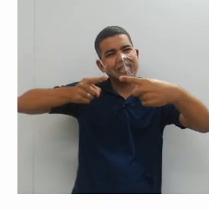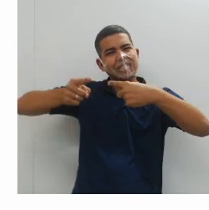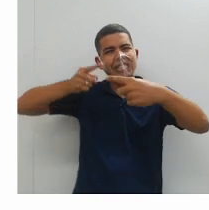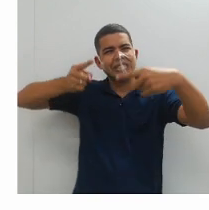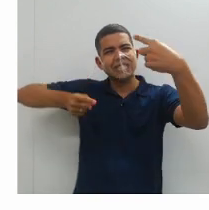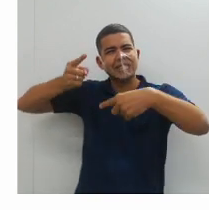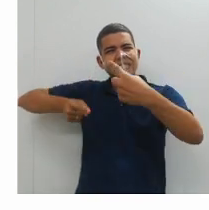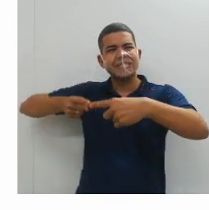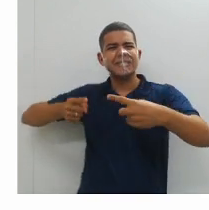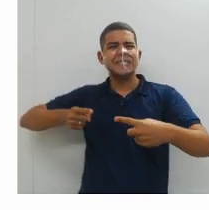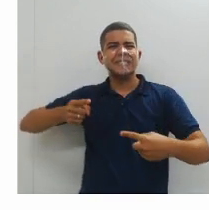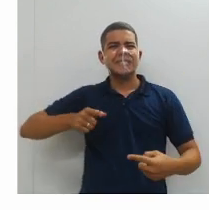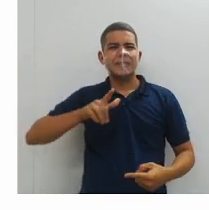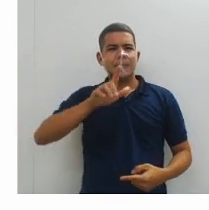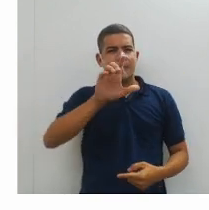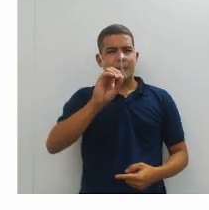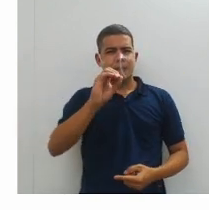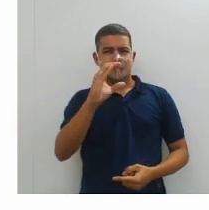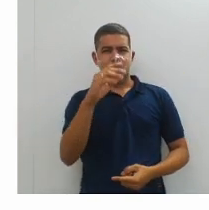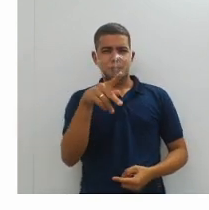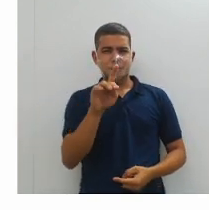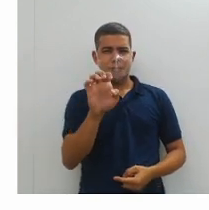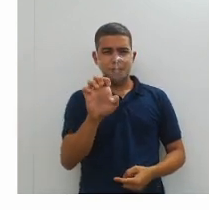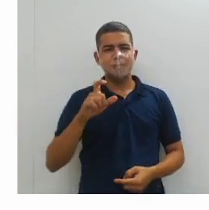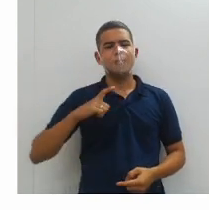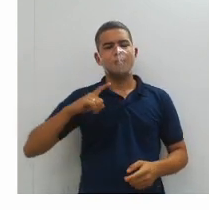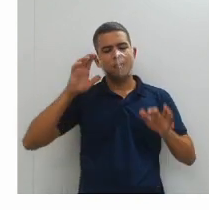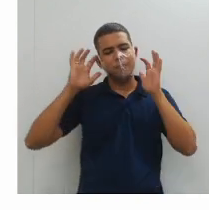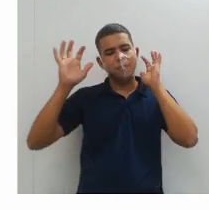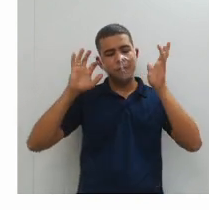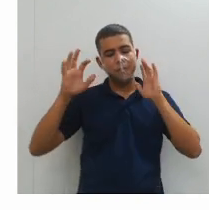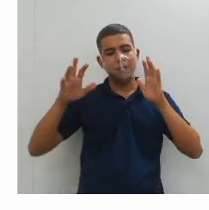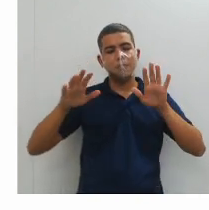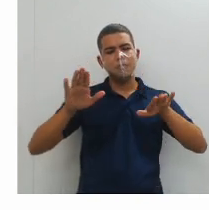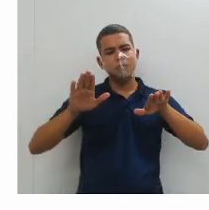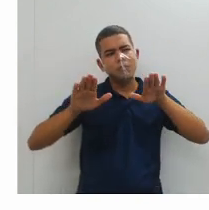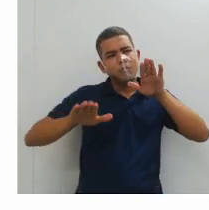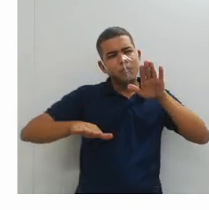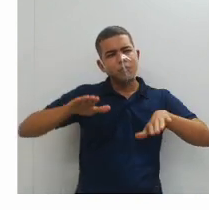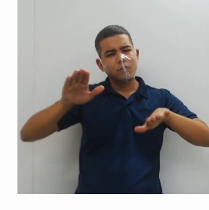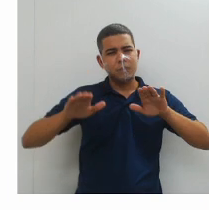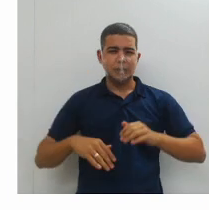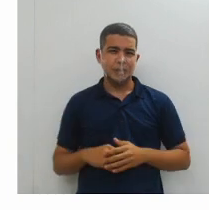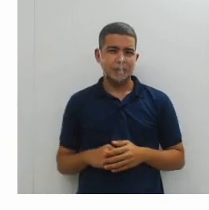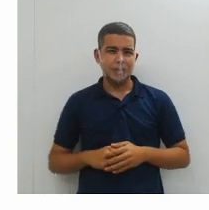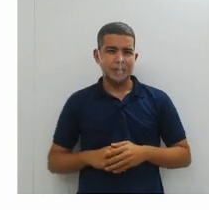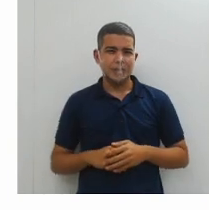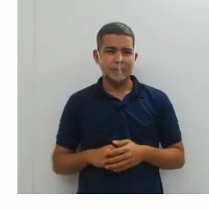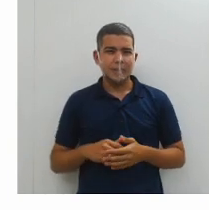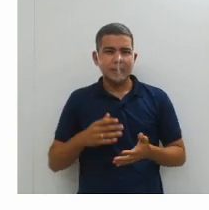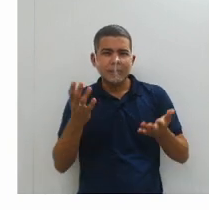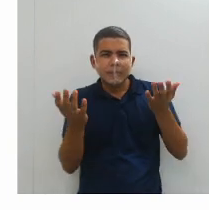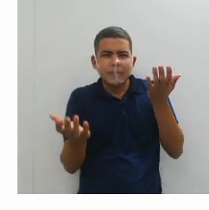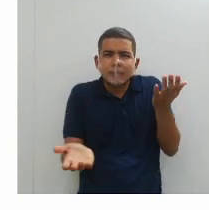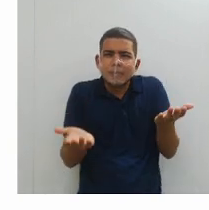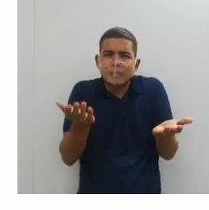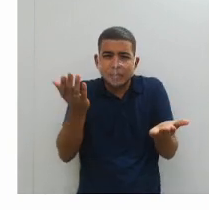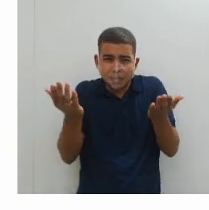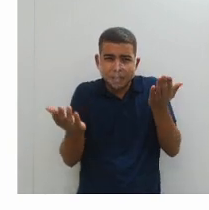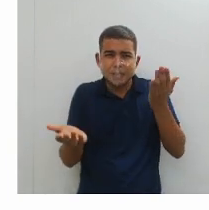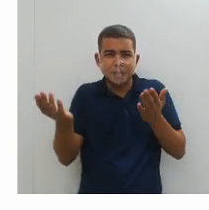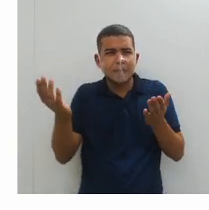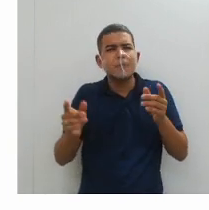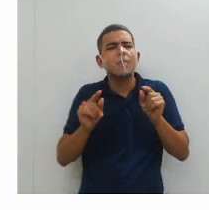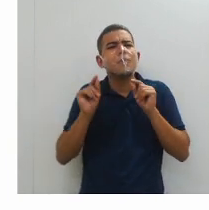Locke faz uma reflexão mais moderada, certo? E aí, claro, essa reflexão moderada vai